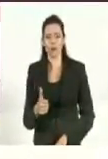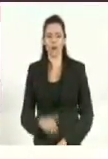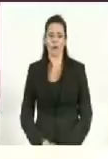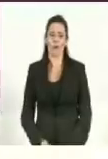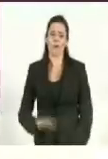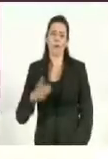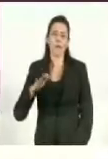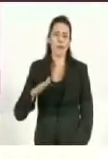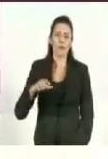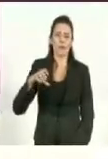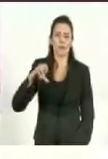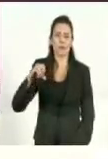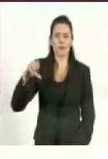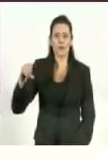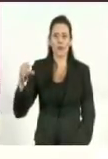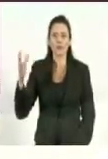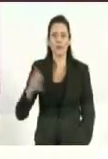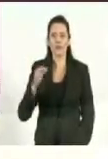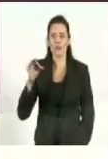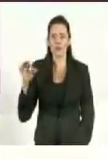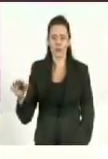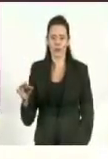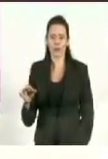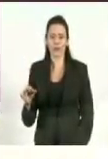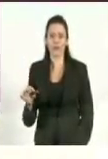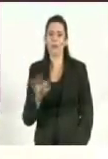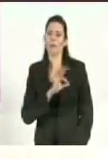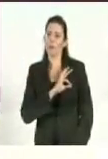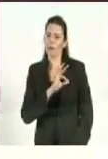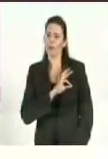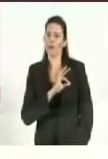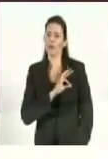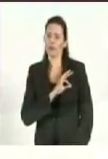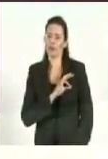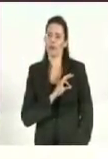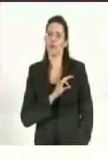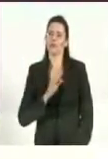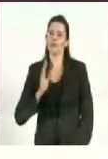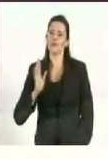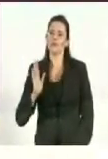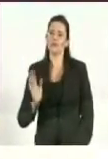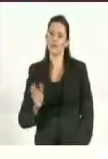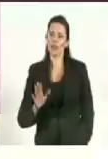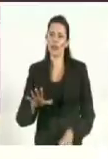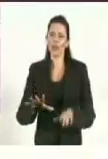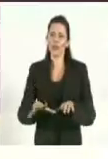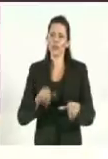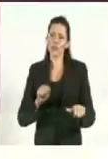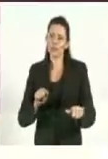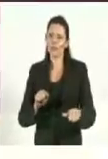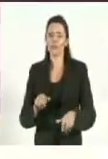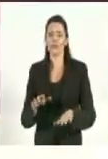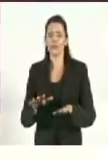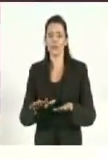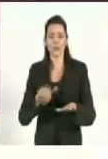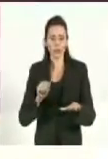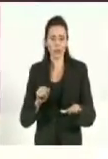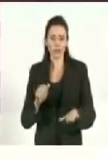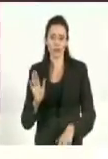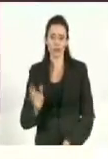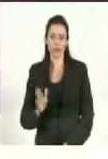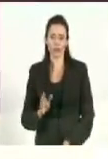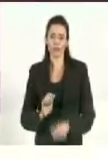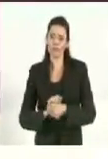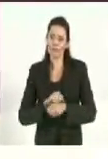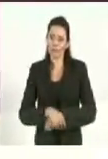99% de todos os oficiais hoje da Polícia Militar também têm nível superior. Então, esta argumentação não cola. E a